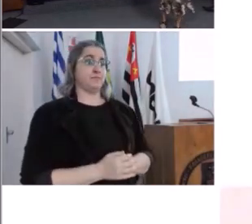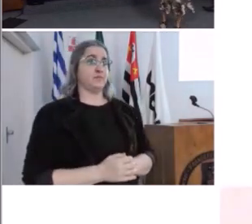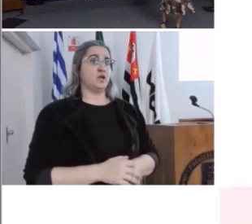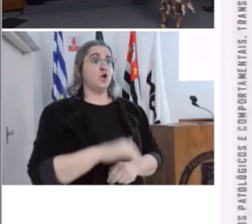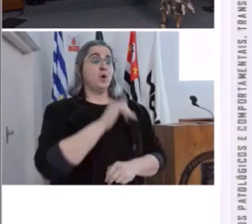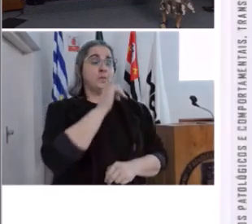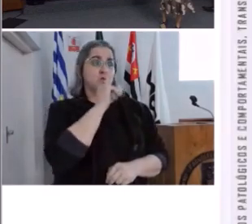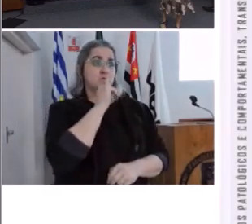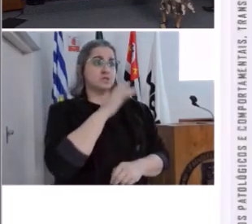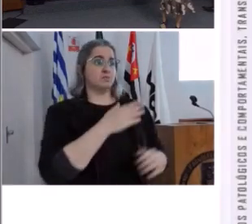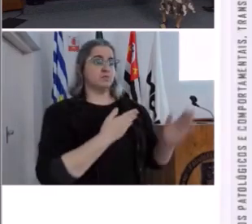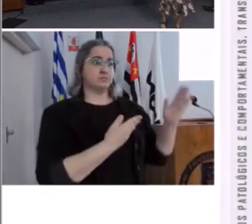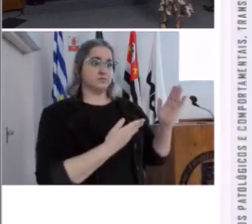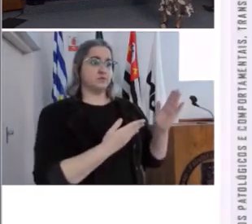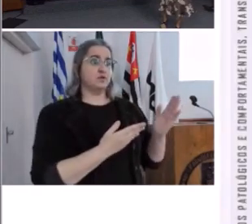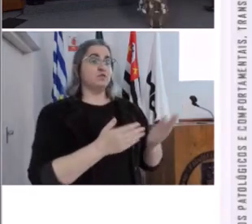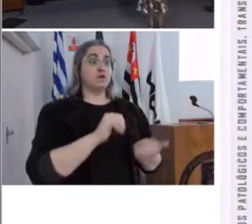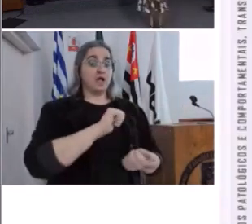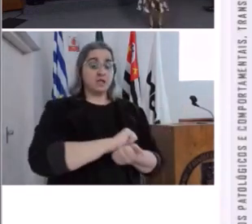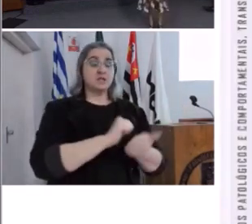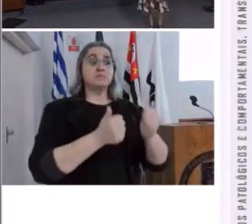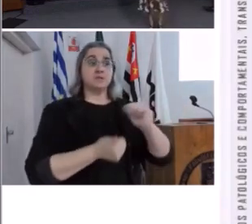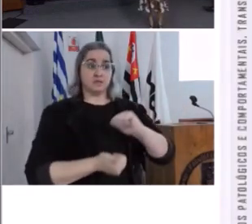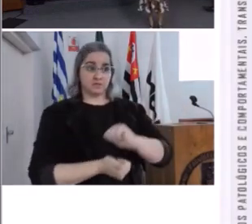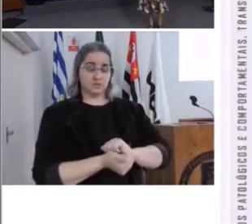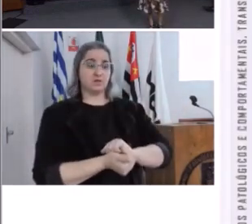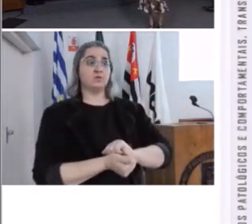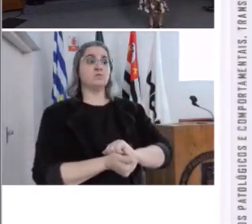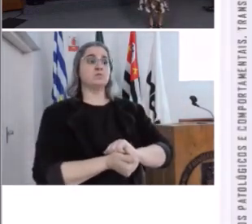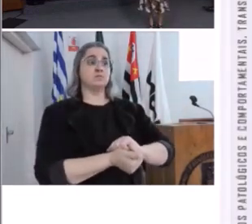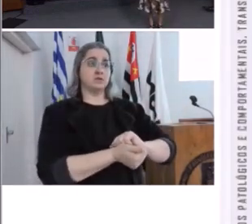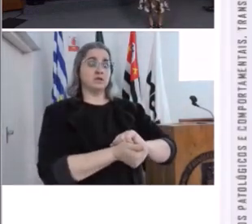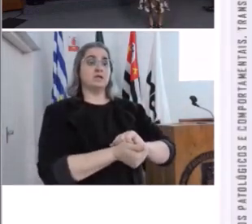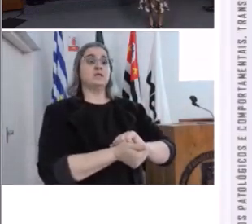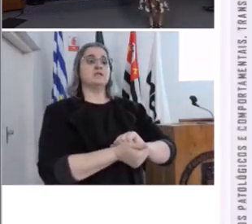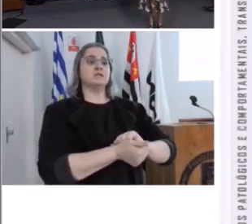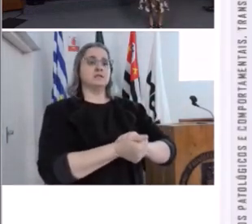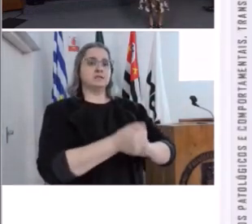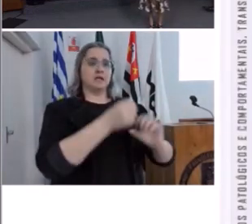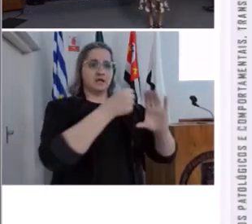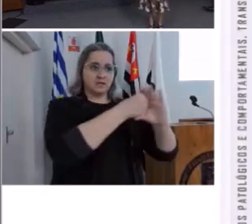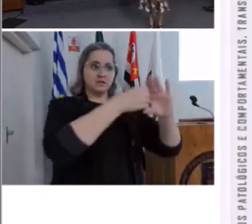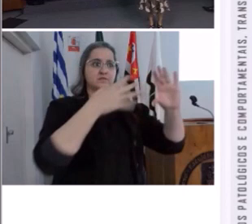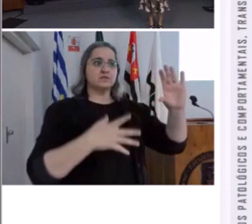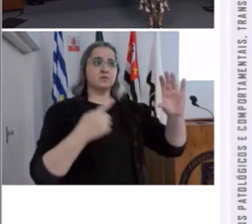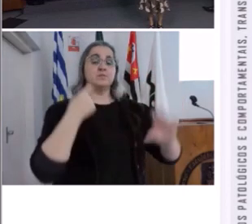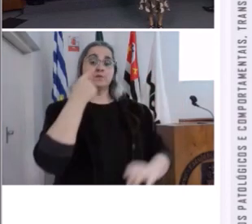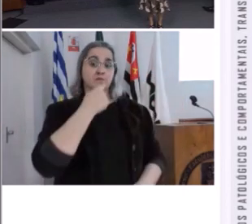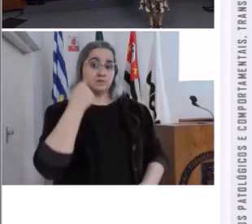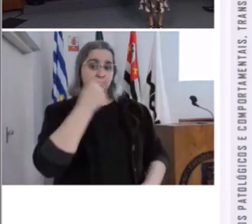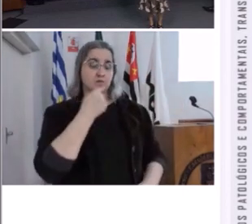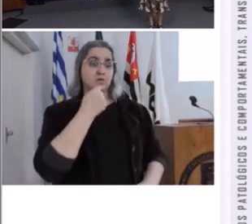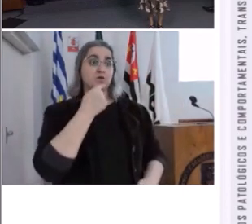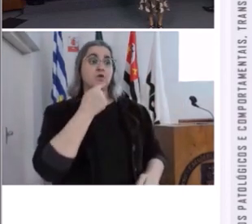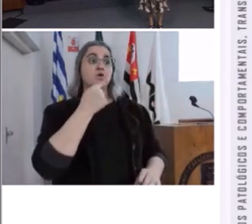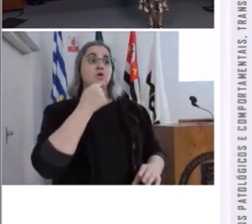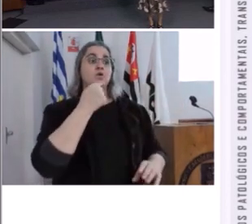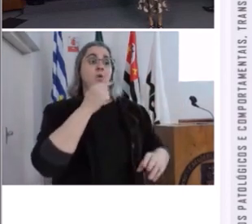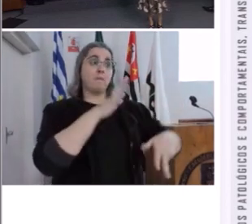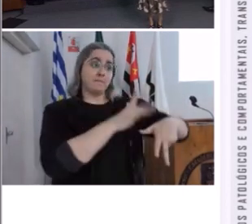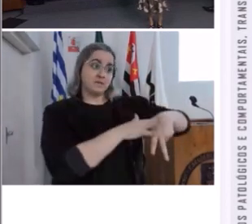foi adaptada com a classificação da especialidade da odontologia com necessidades